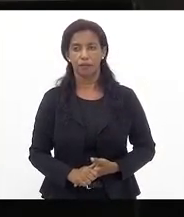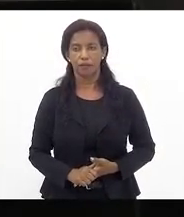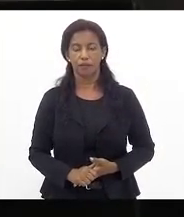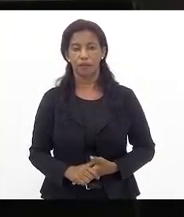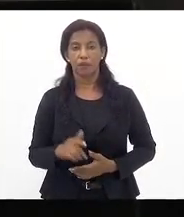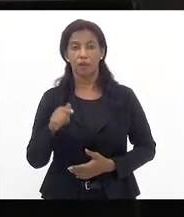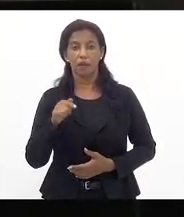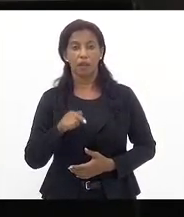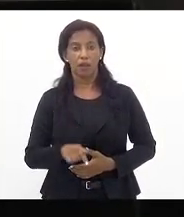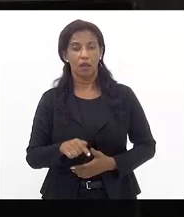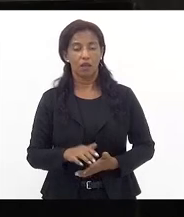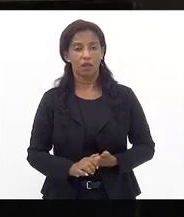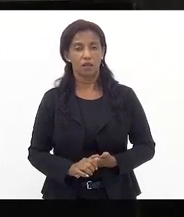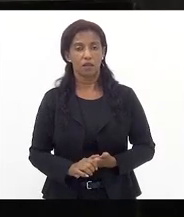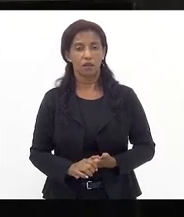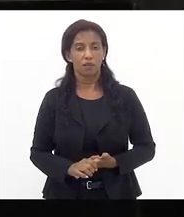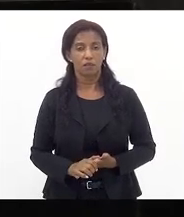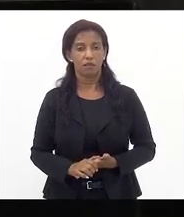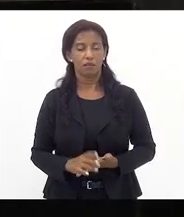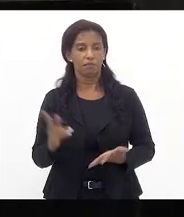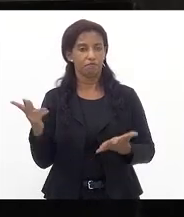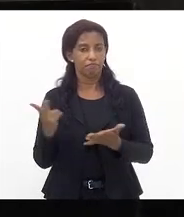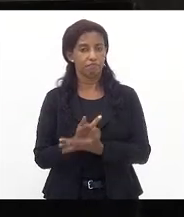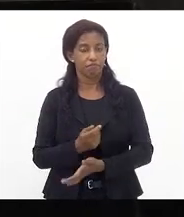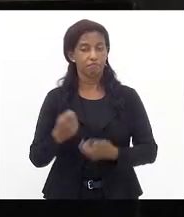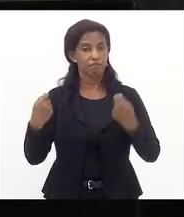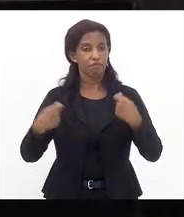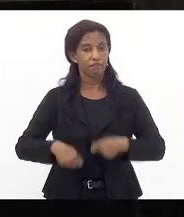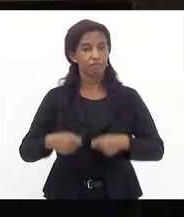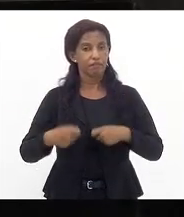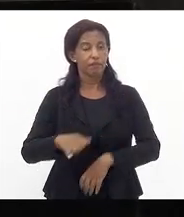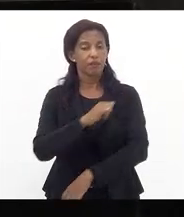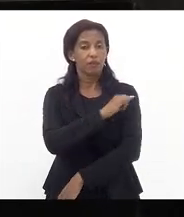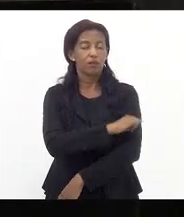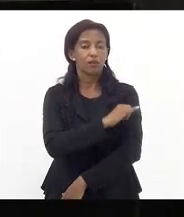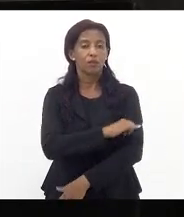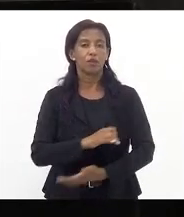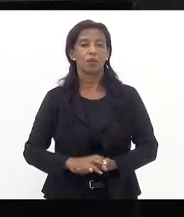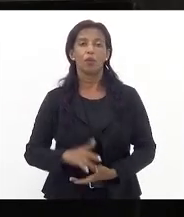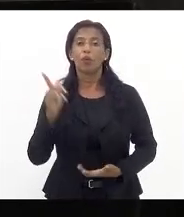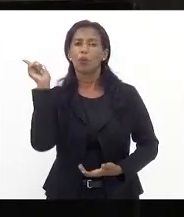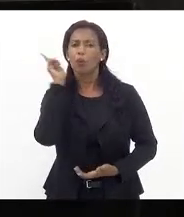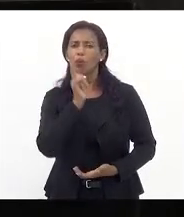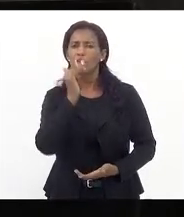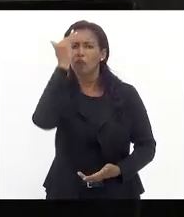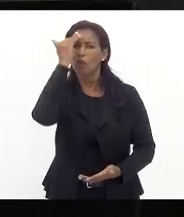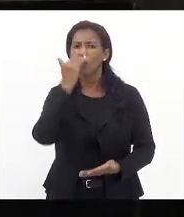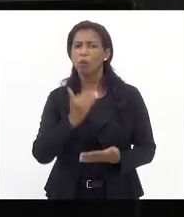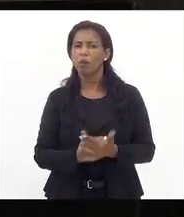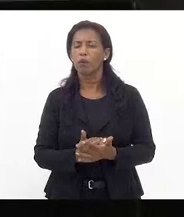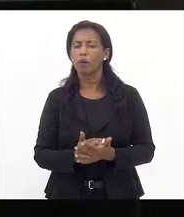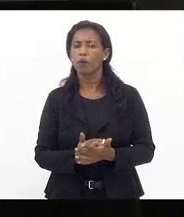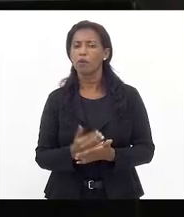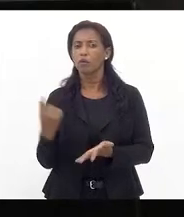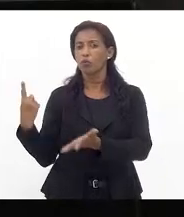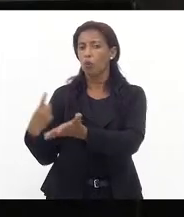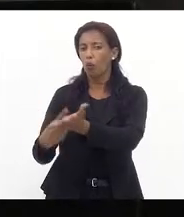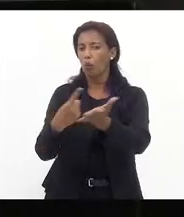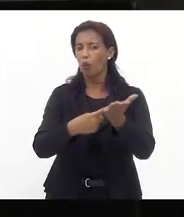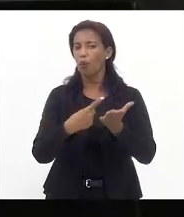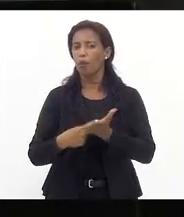Essa adesão ela é necessária para que o Rio de Janeiro consiga cumprir os seus